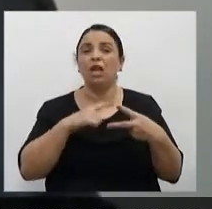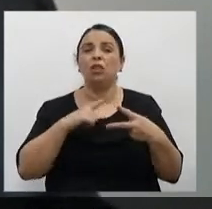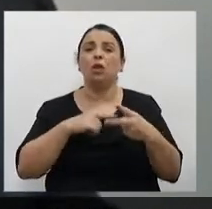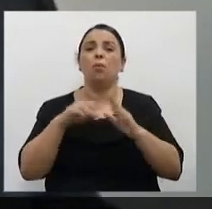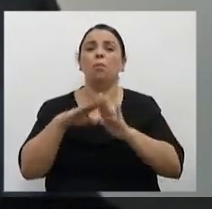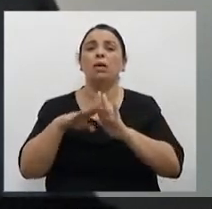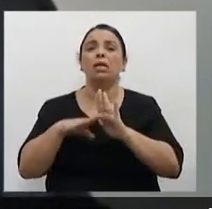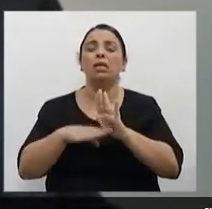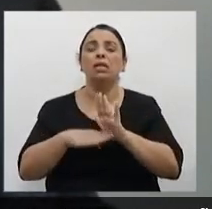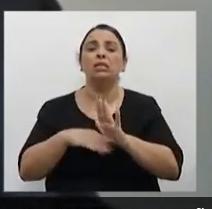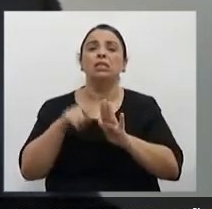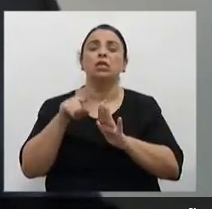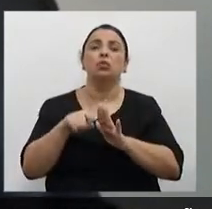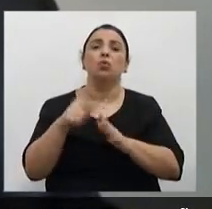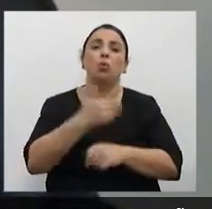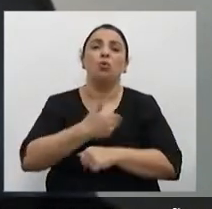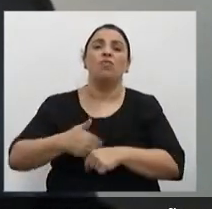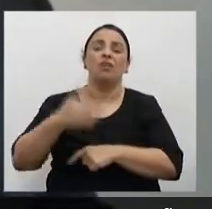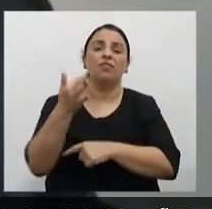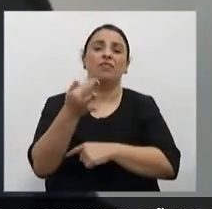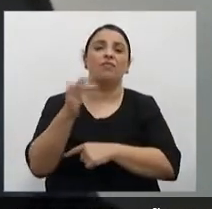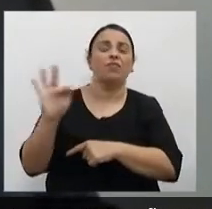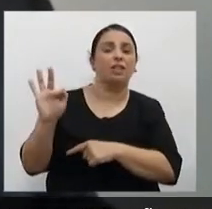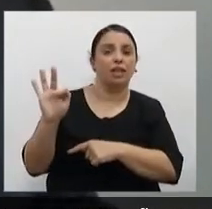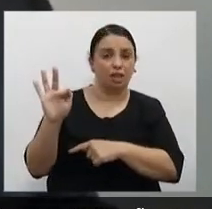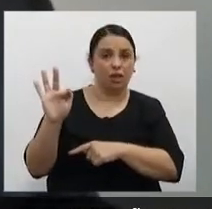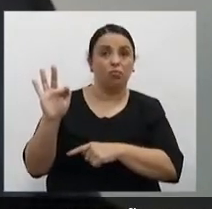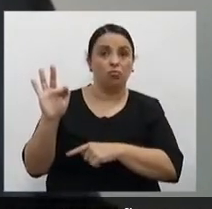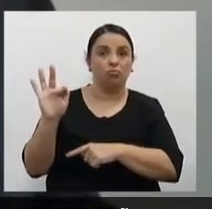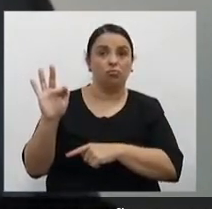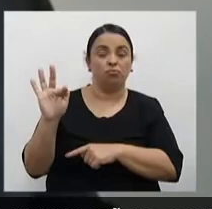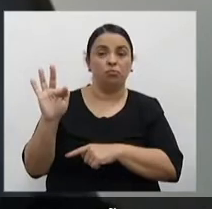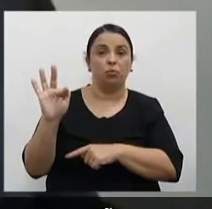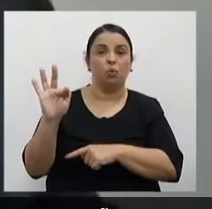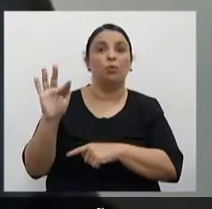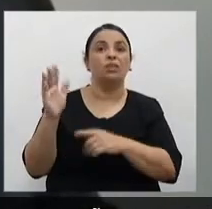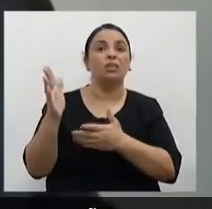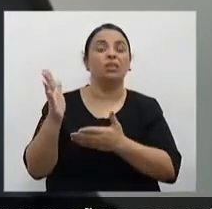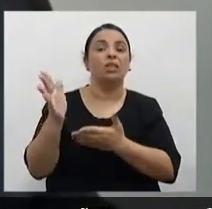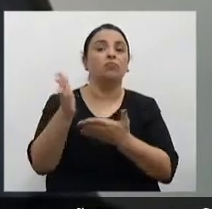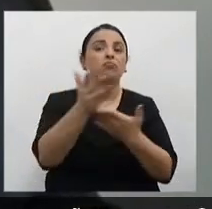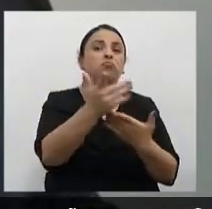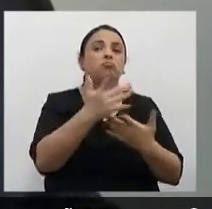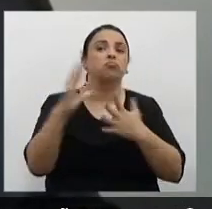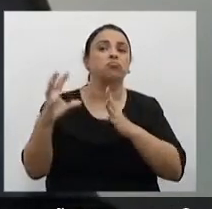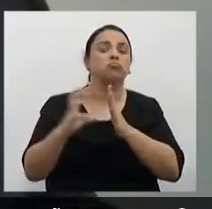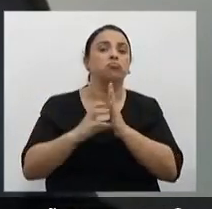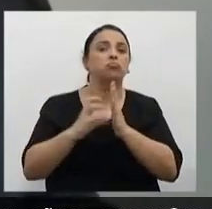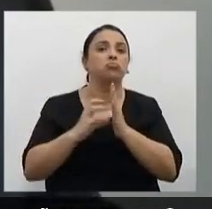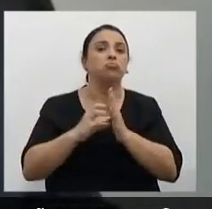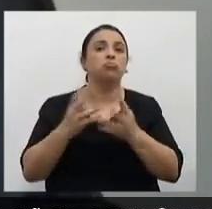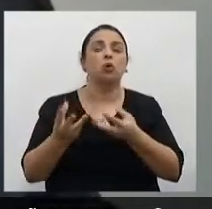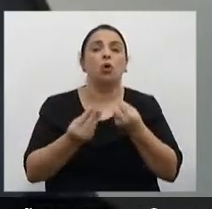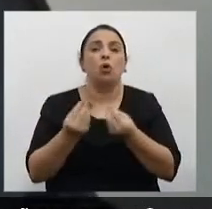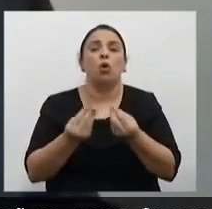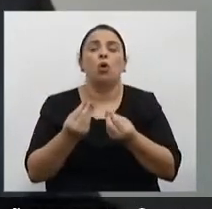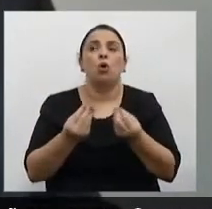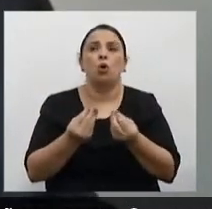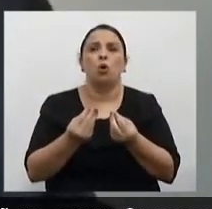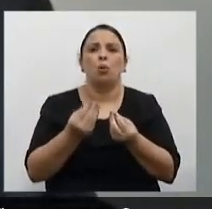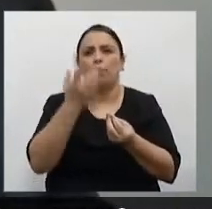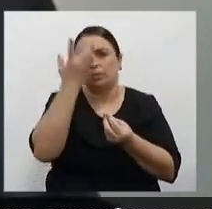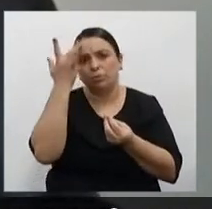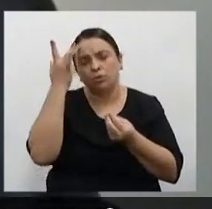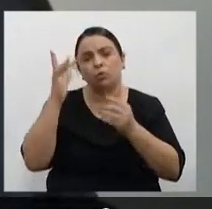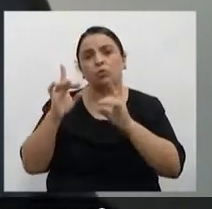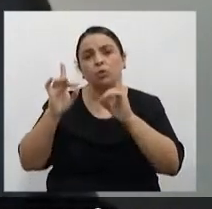da estimativa do governo federal, que, como foi pontuado aí, as pessoas com deficiência